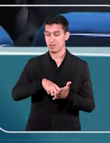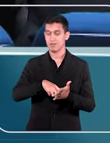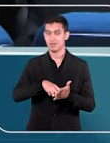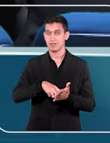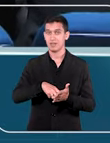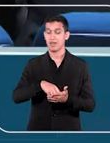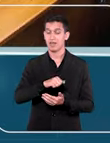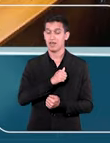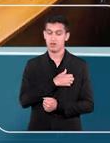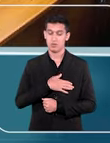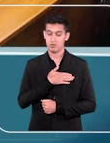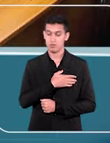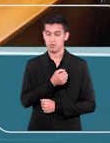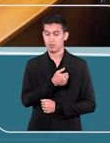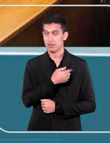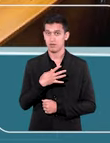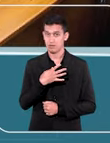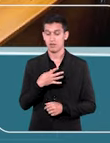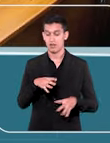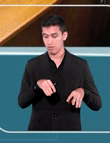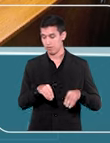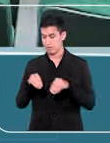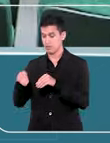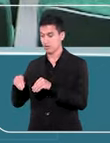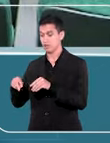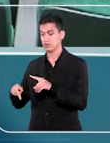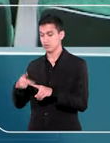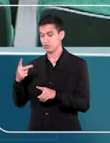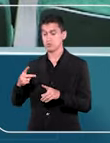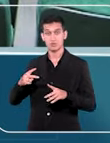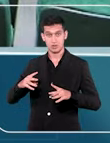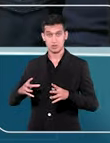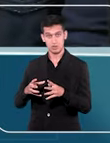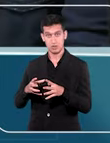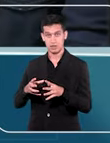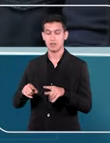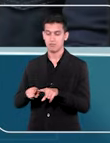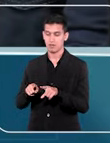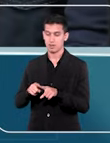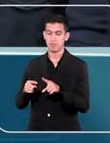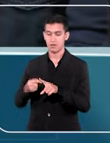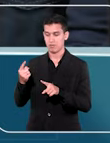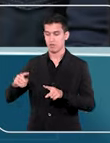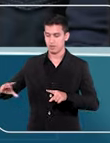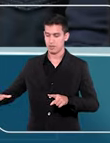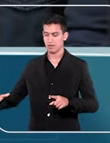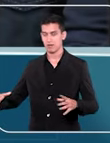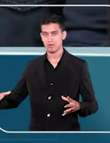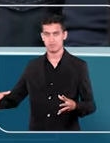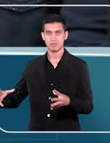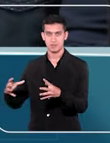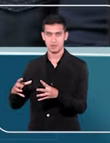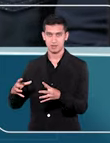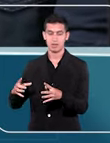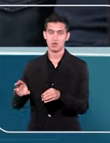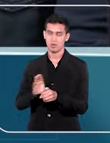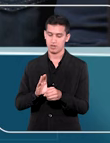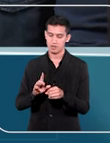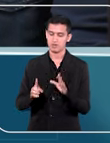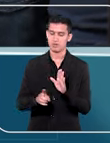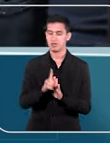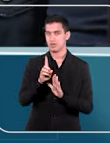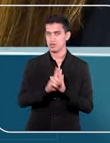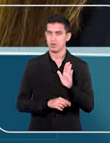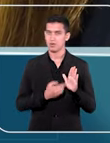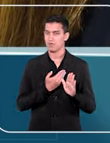Em agosto de 2014, mudou para a 2ª Turma e para a 1ª Seção, Colegiados de Direito Público, de onde